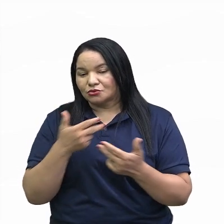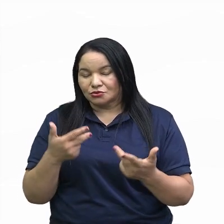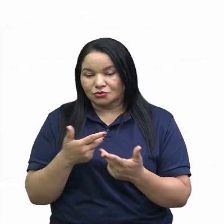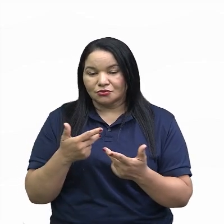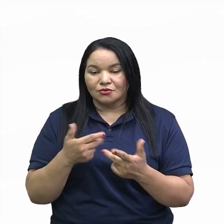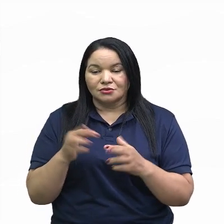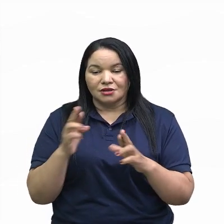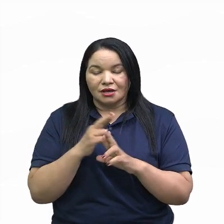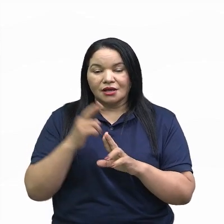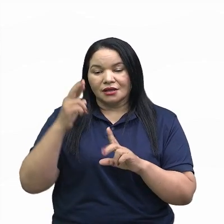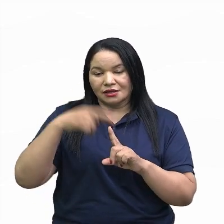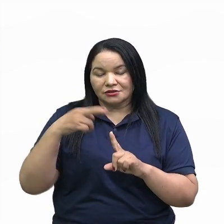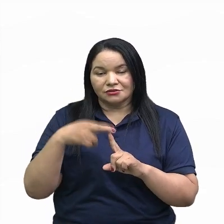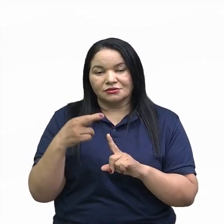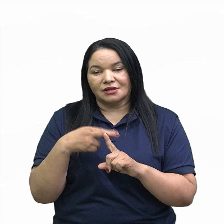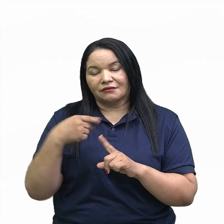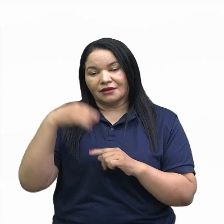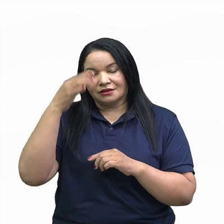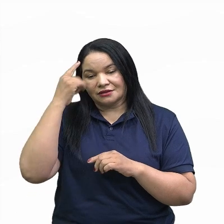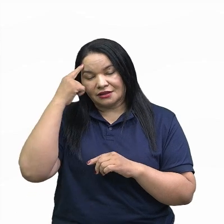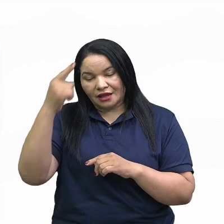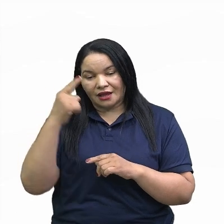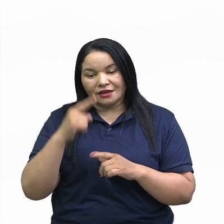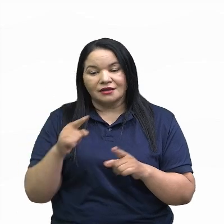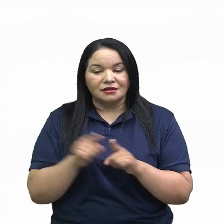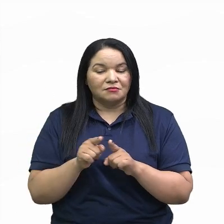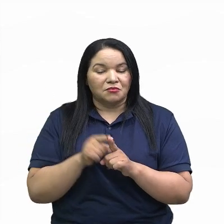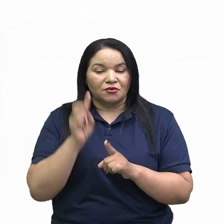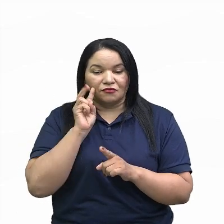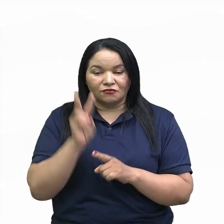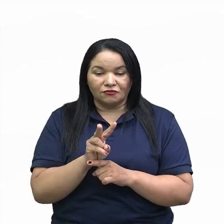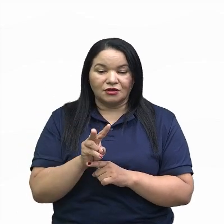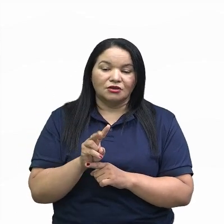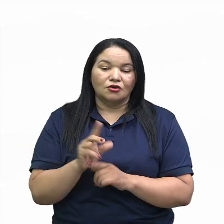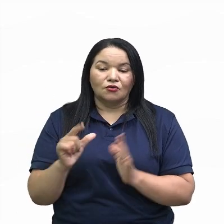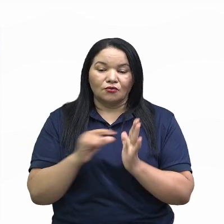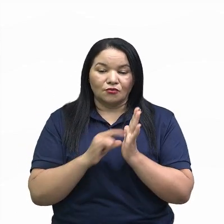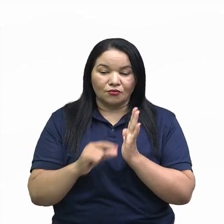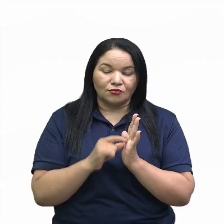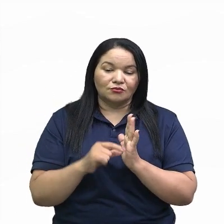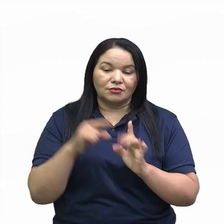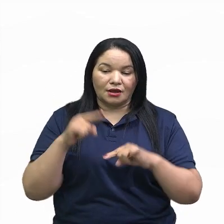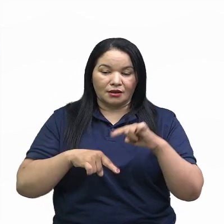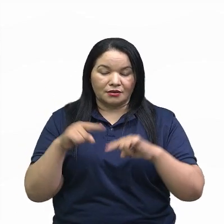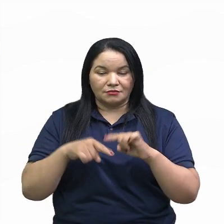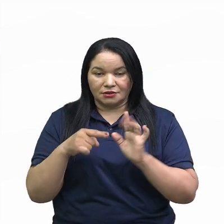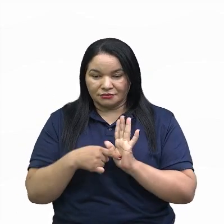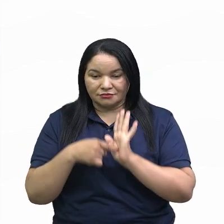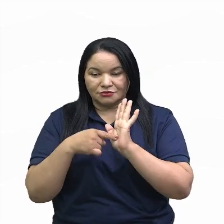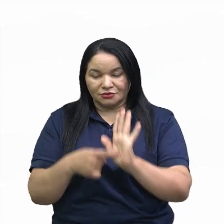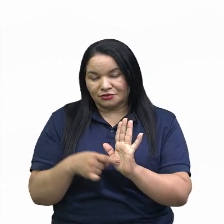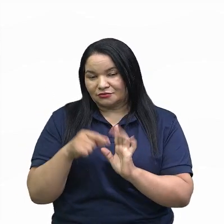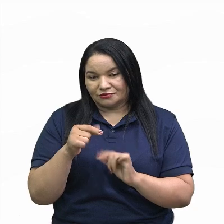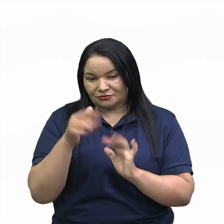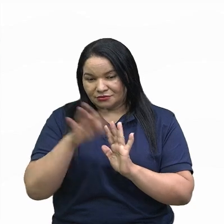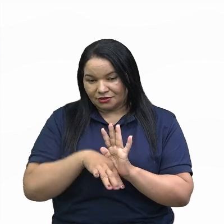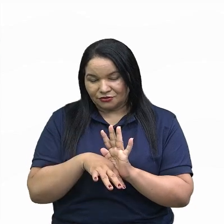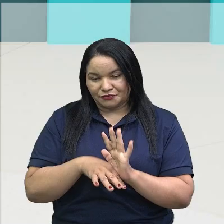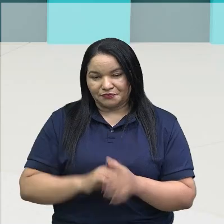questão, aquela ideia defendida, certo? Como a gente pôde observar aí no último ponto, o último elemento que foi evidenciado no nosso